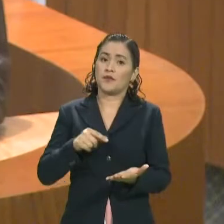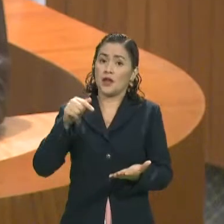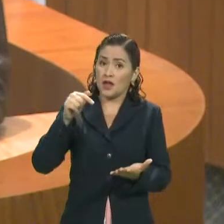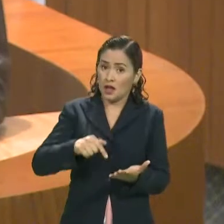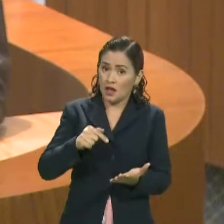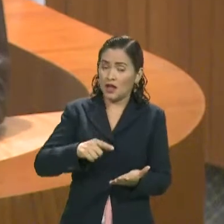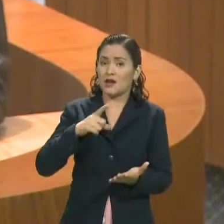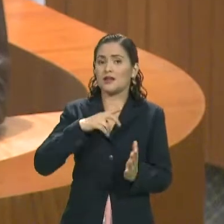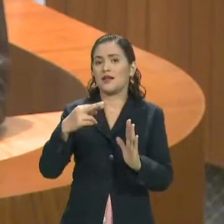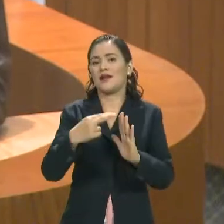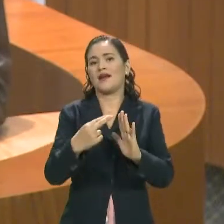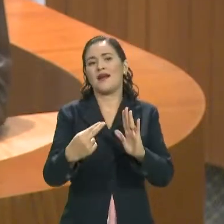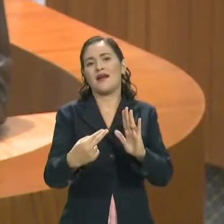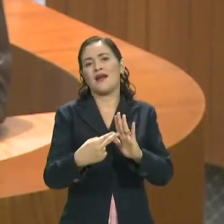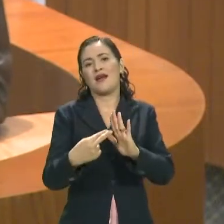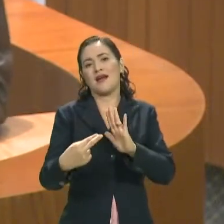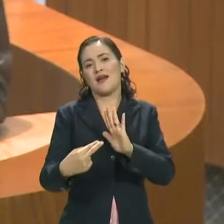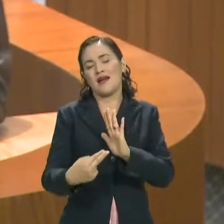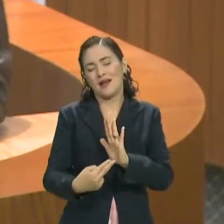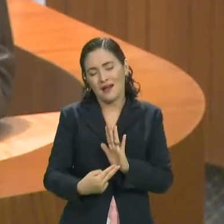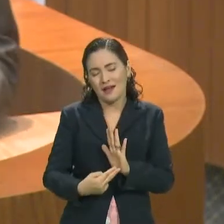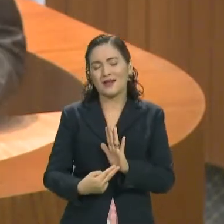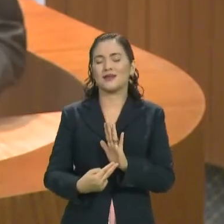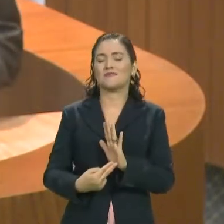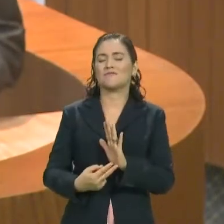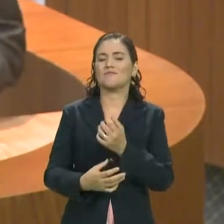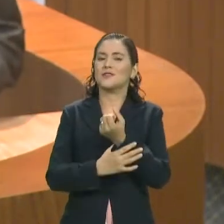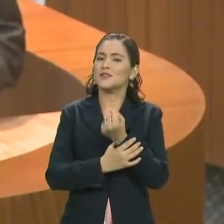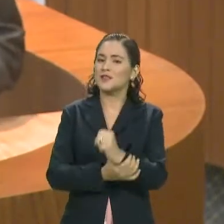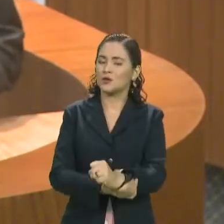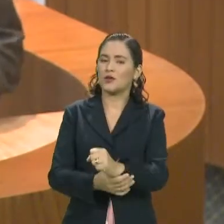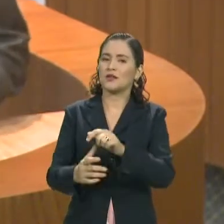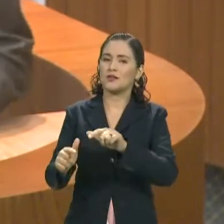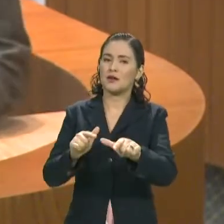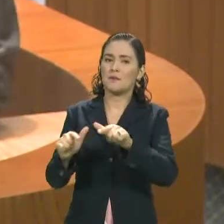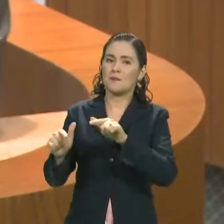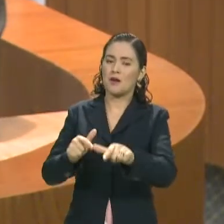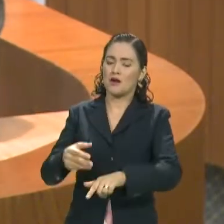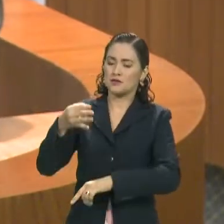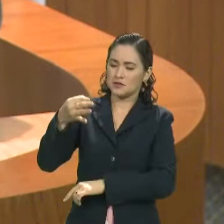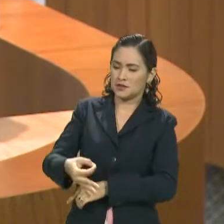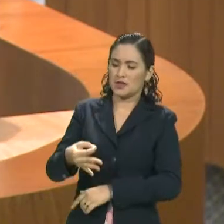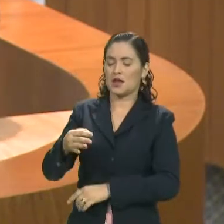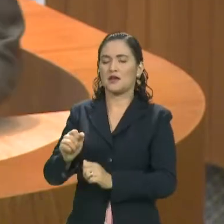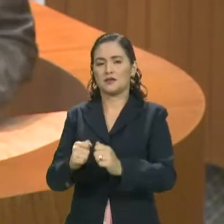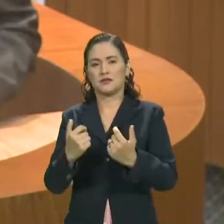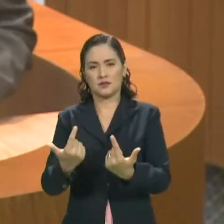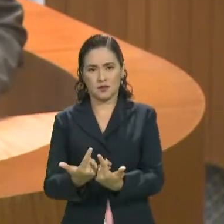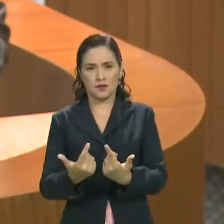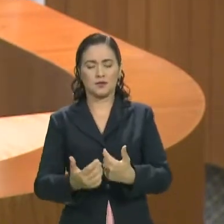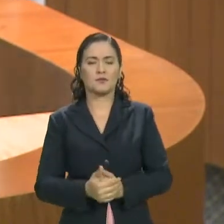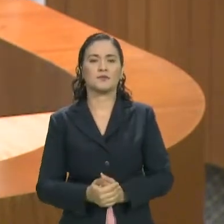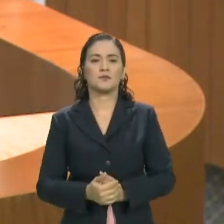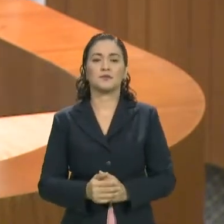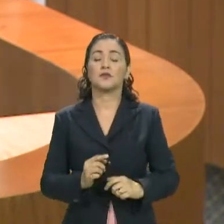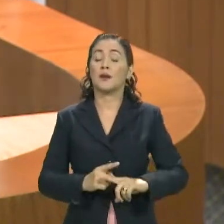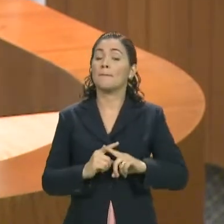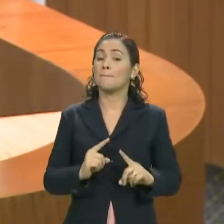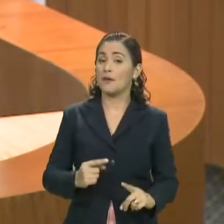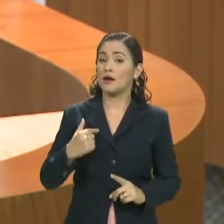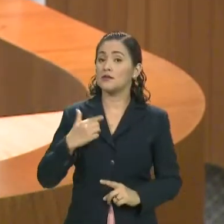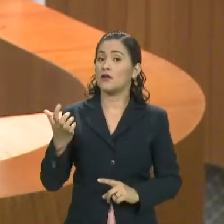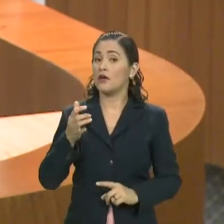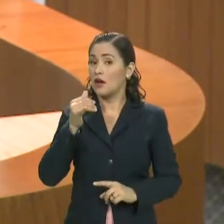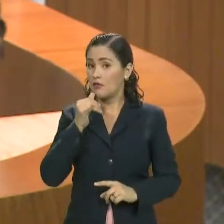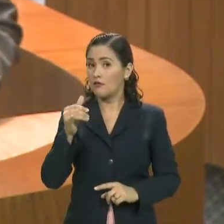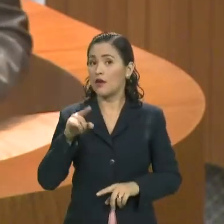garantir que os trabalhos sejam conduzidos de forma correta. Mas eu quero dizer aos senhores